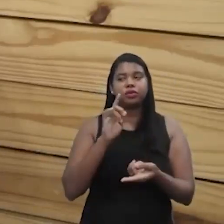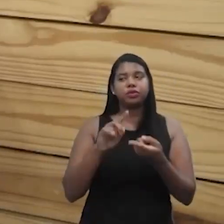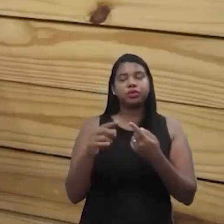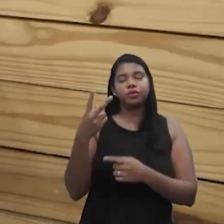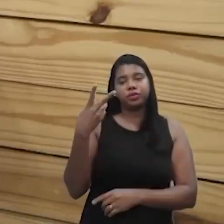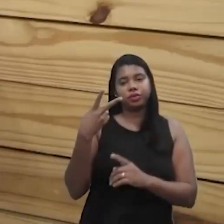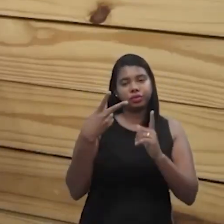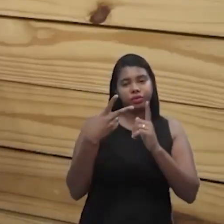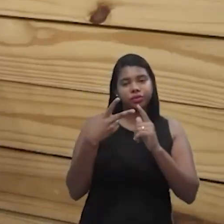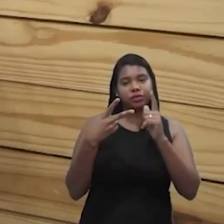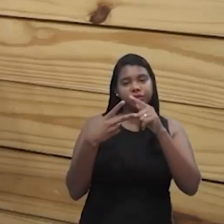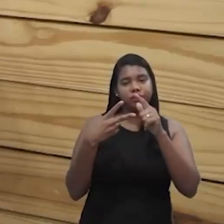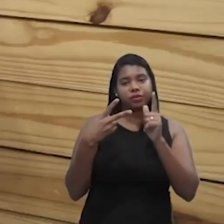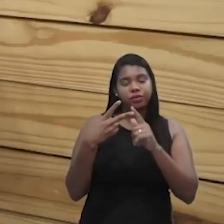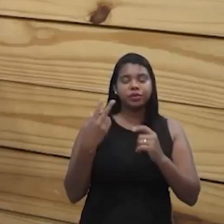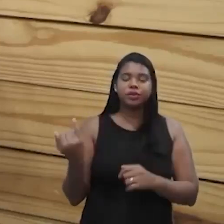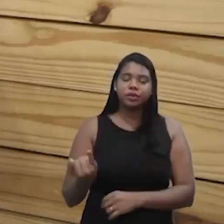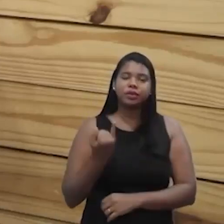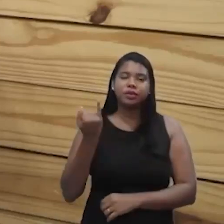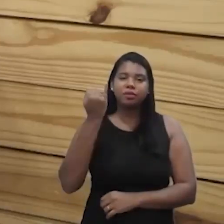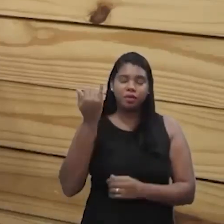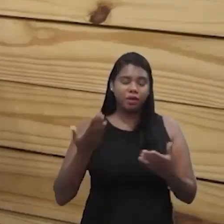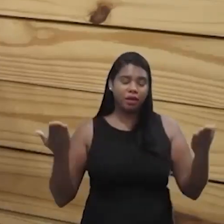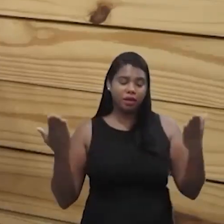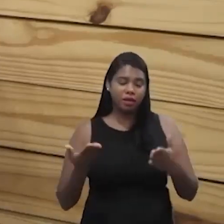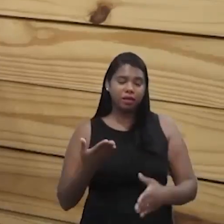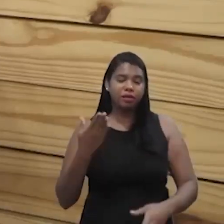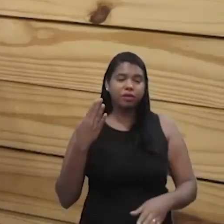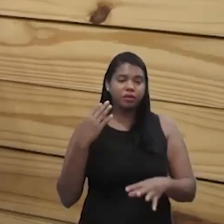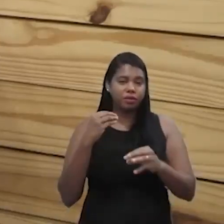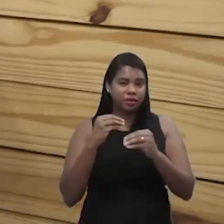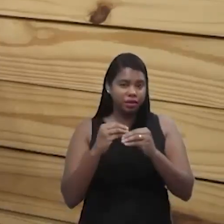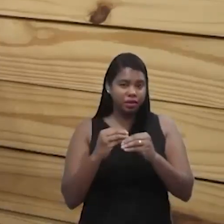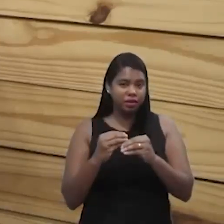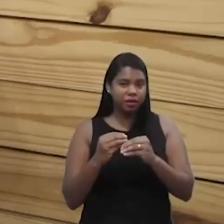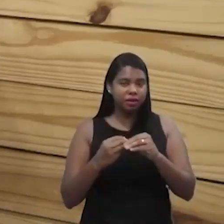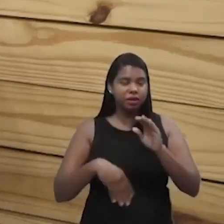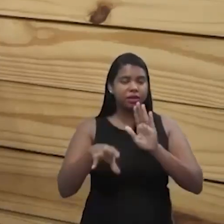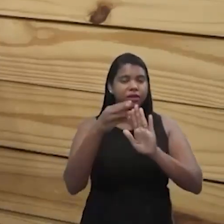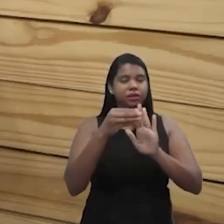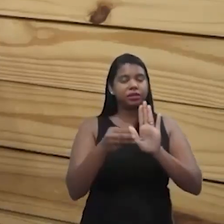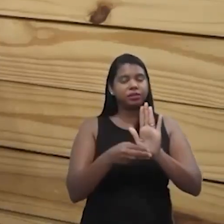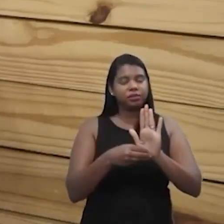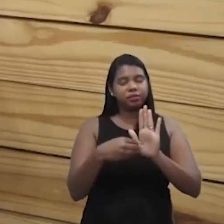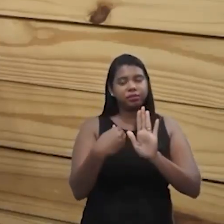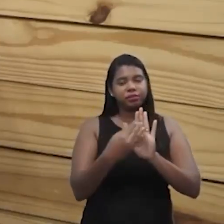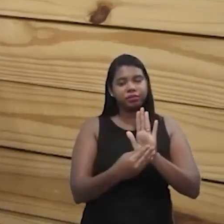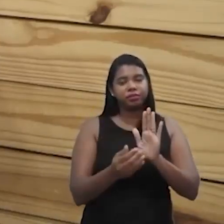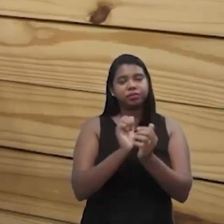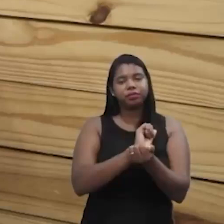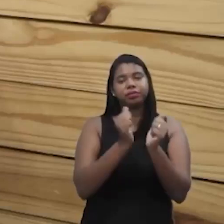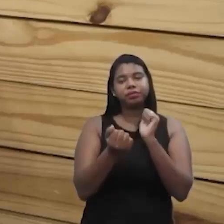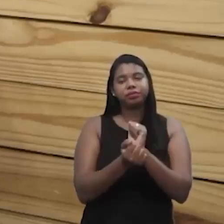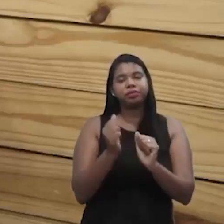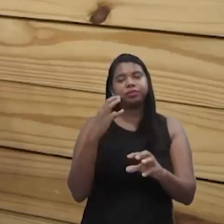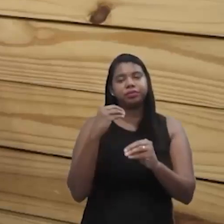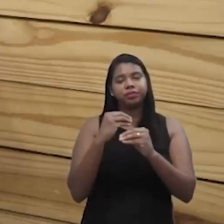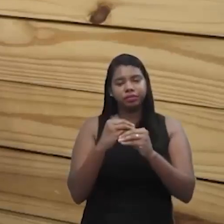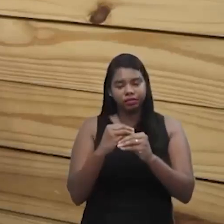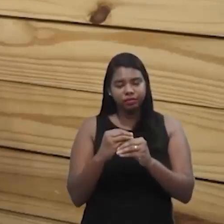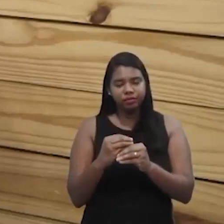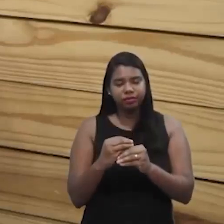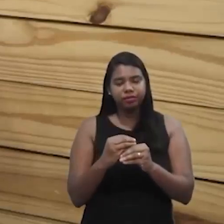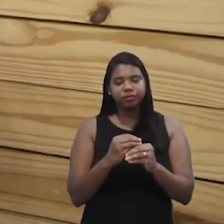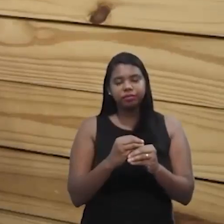duas ferramentas importantes hoje, aliadas a essas que eu havia colocado anteriormente em termos de habilidade, fundamentais para esse